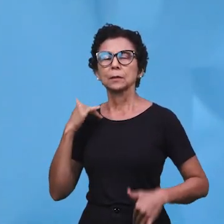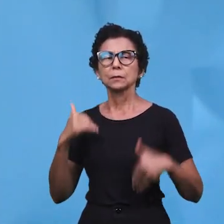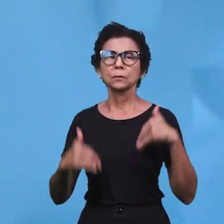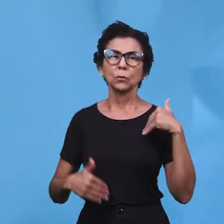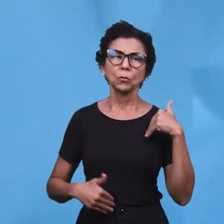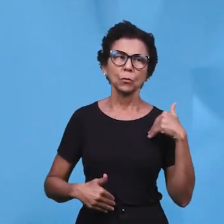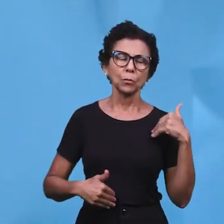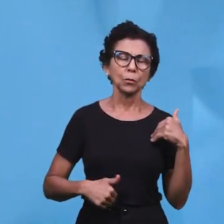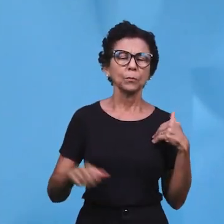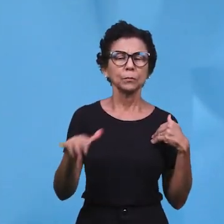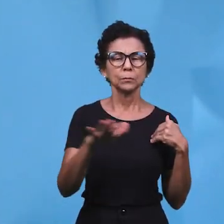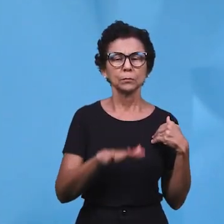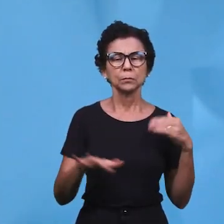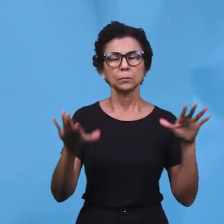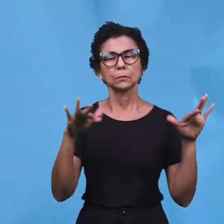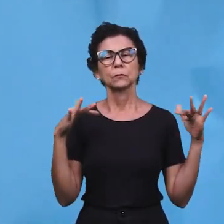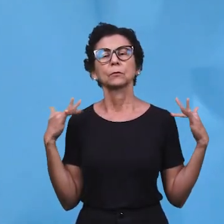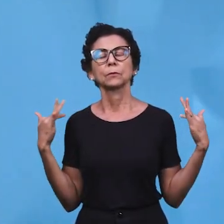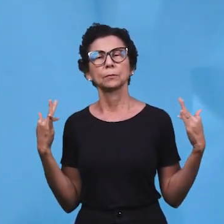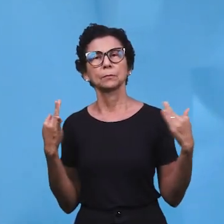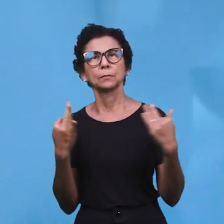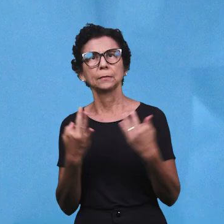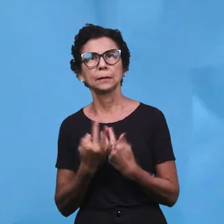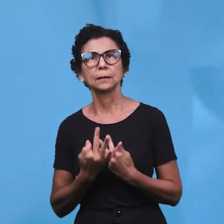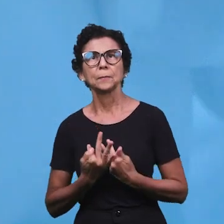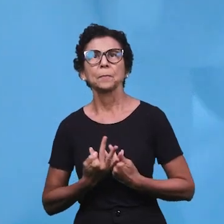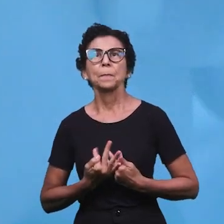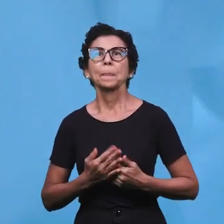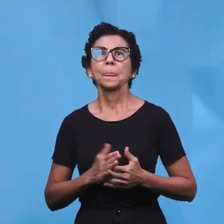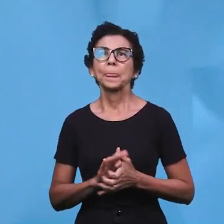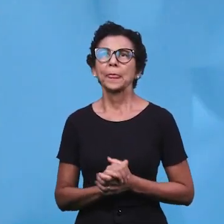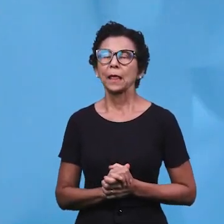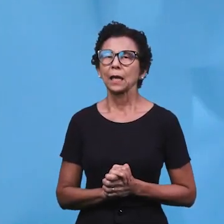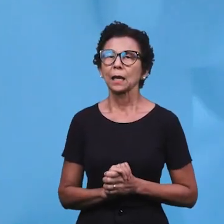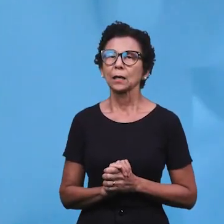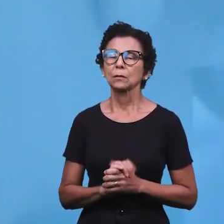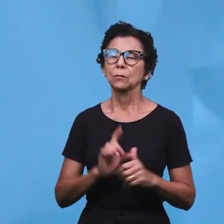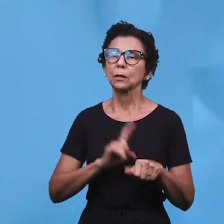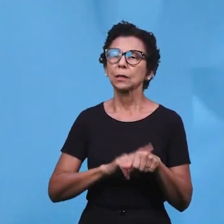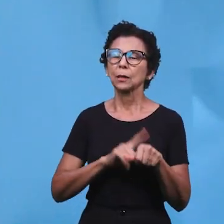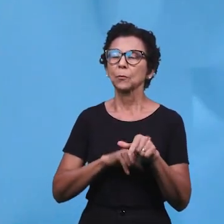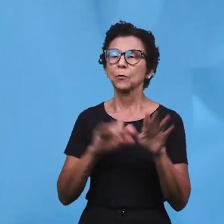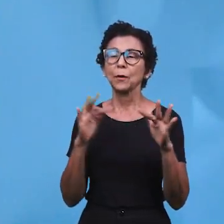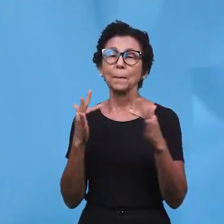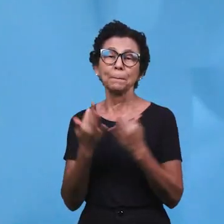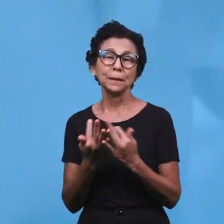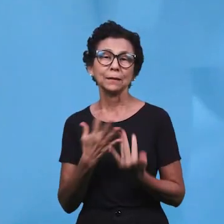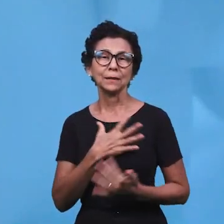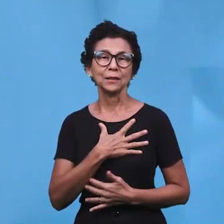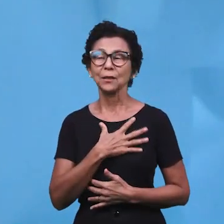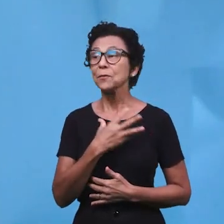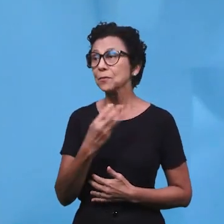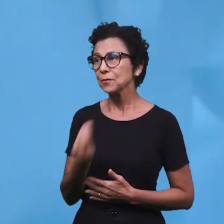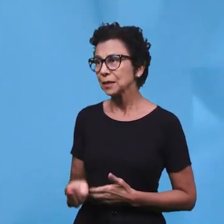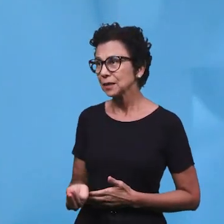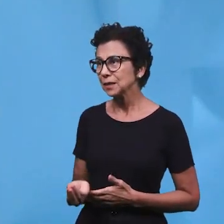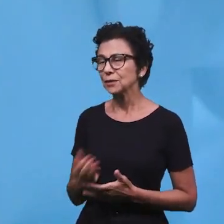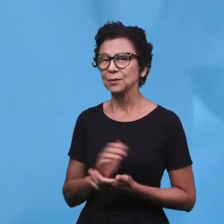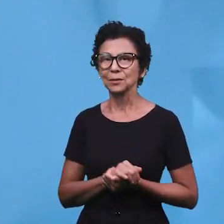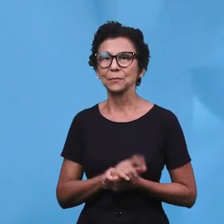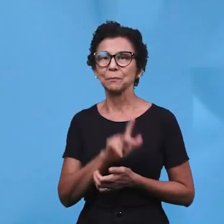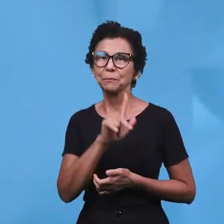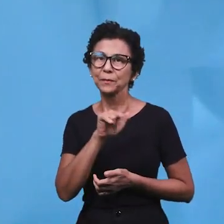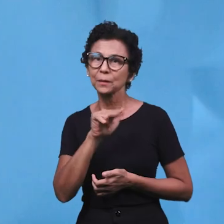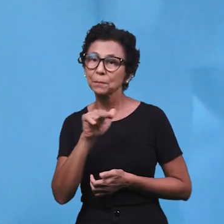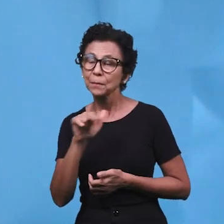seu ambiente familiar. Então, um tempo para o relacionamento com seus familiares, com seus filhos, né, com